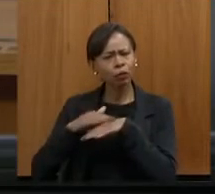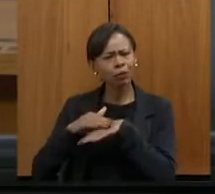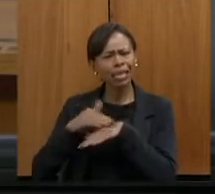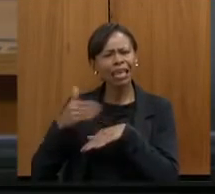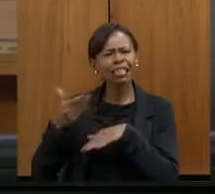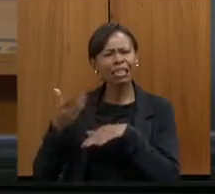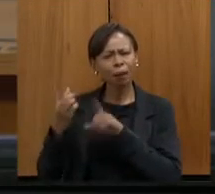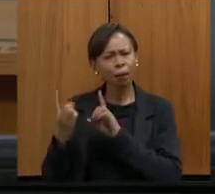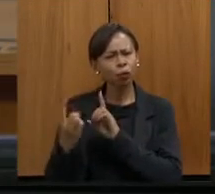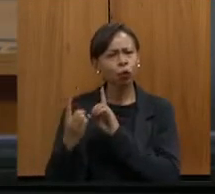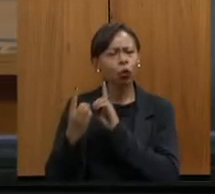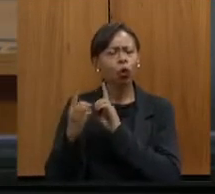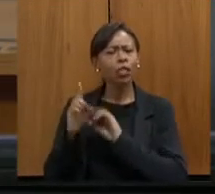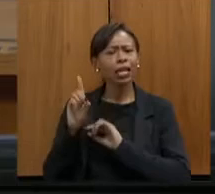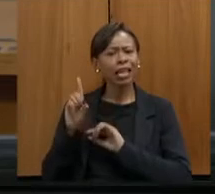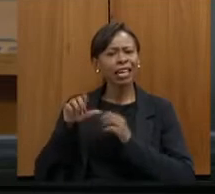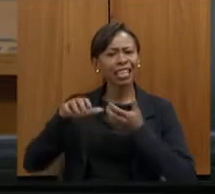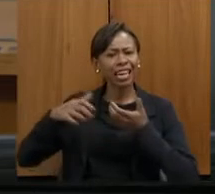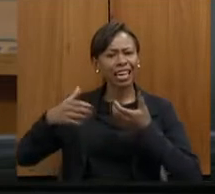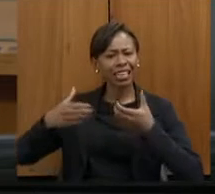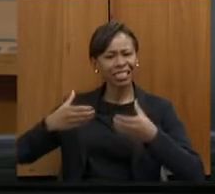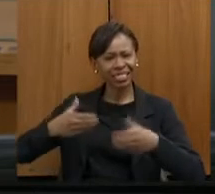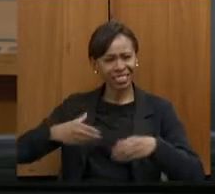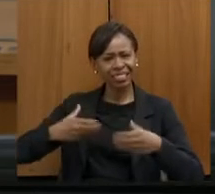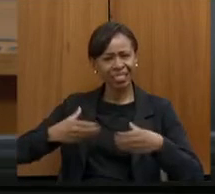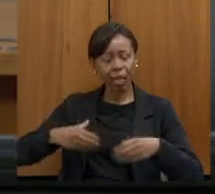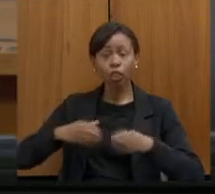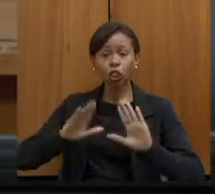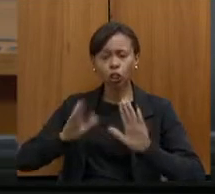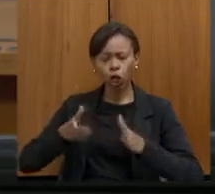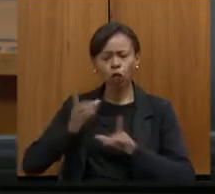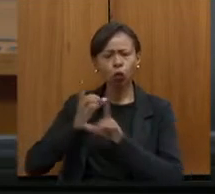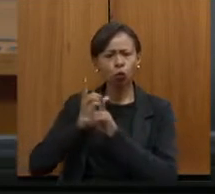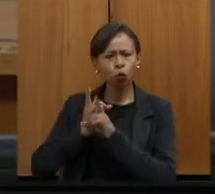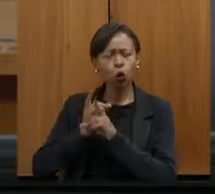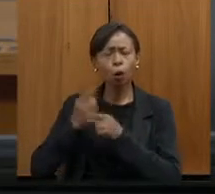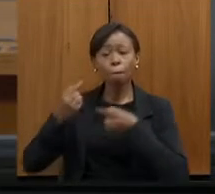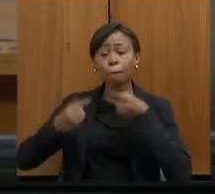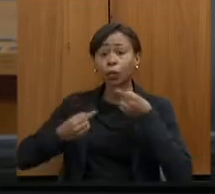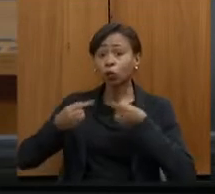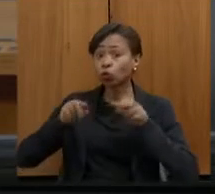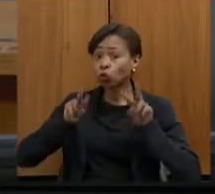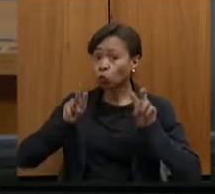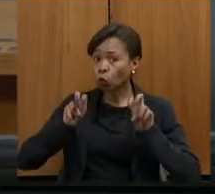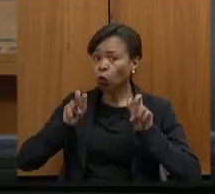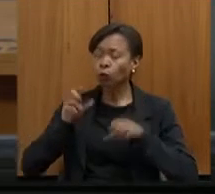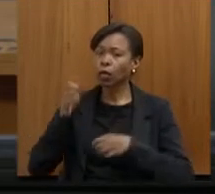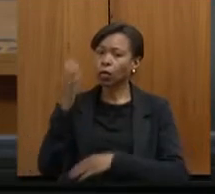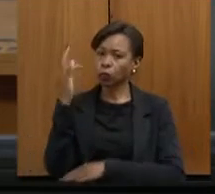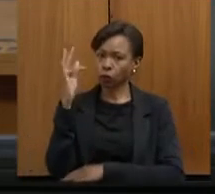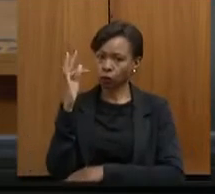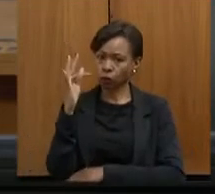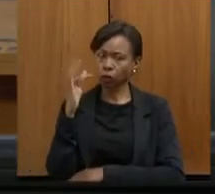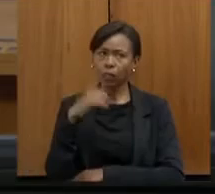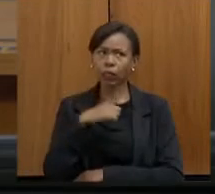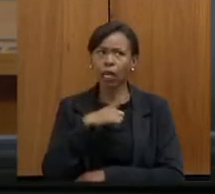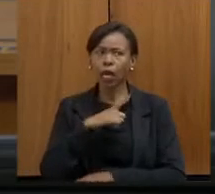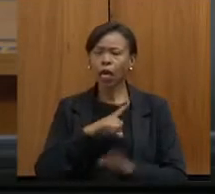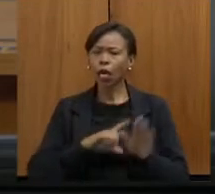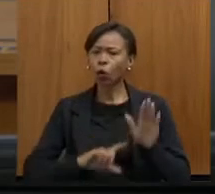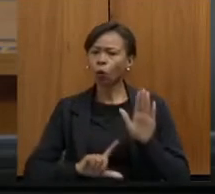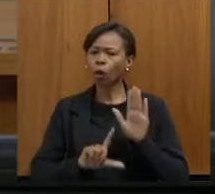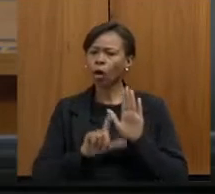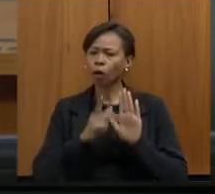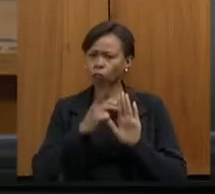na cidade administrativa para discutir a questão de Timóteo. A gente tem uma emenda do deputado Lucas Gonzalez, que está